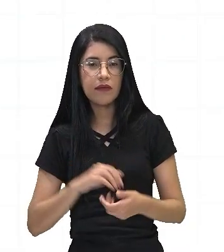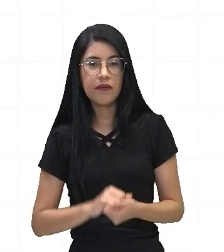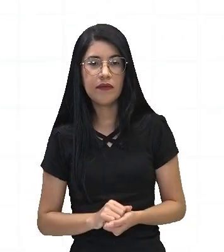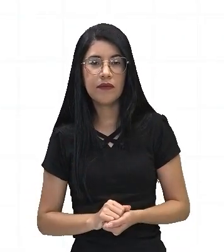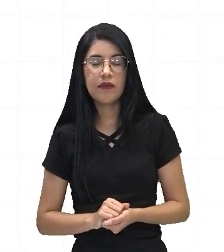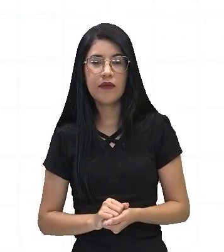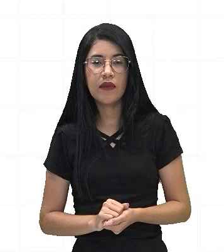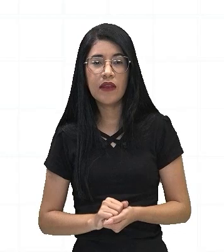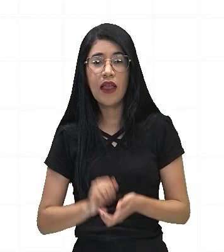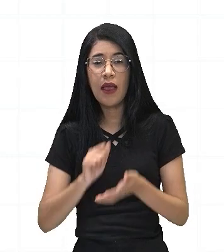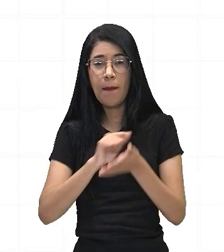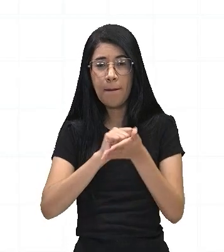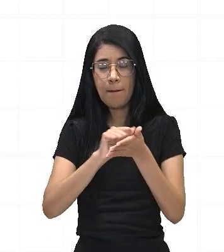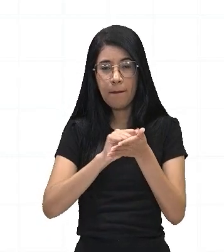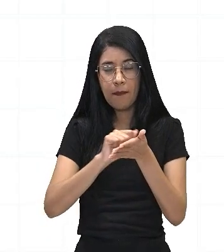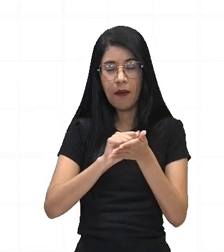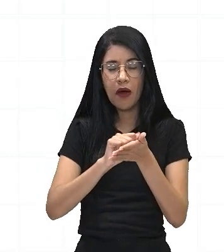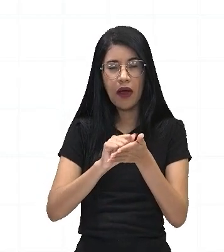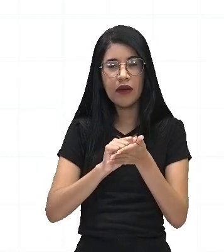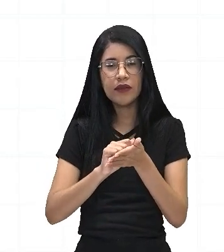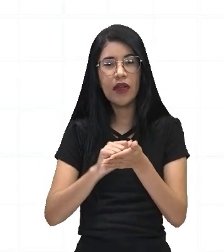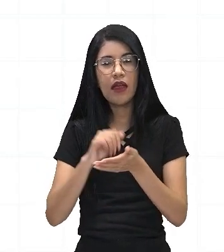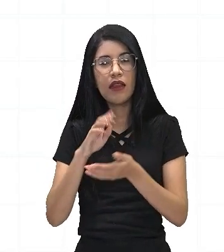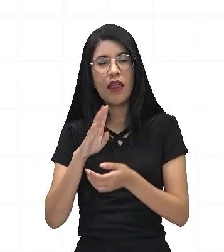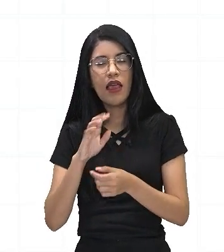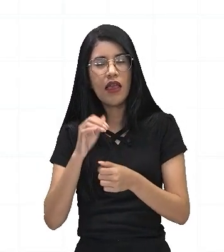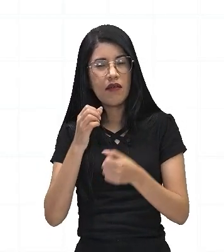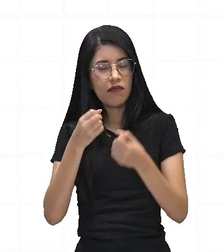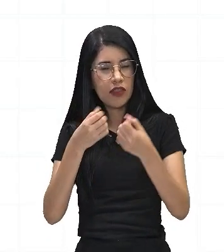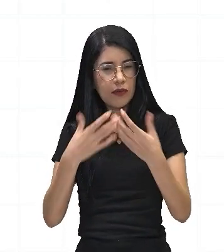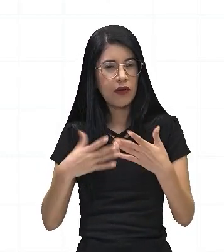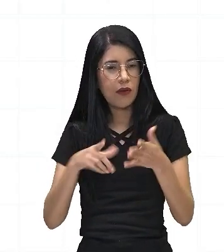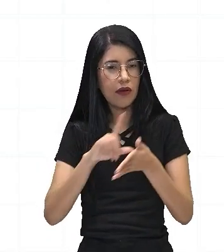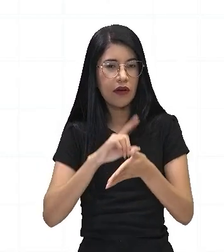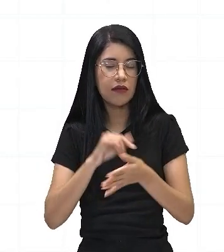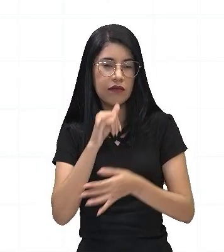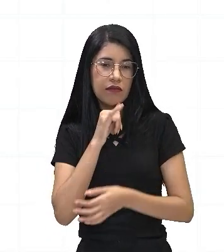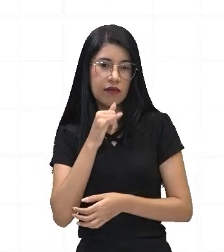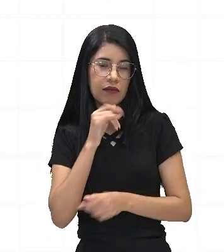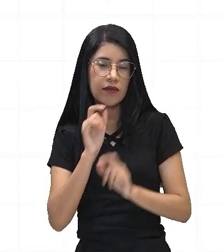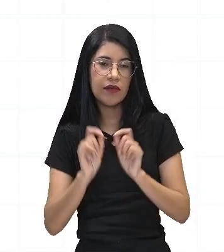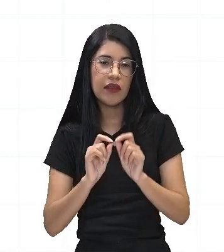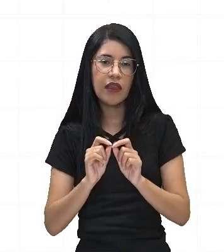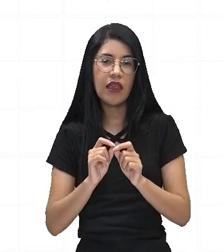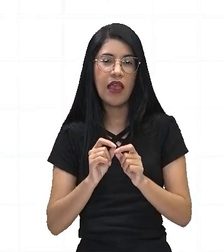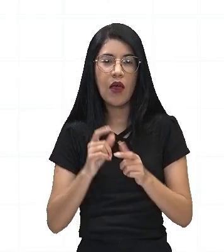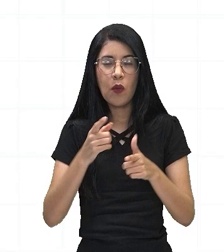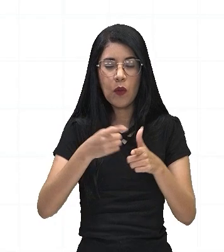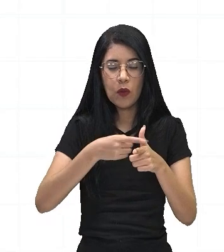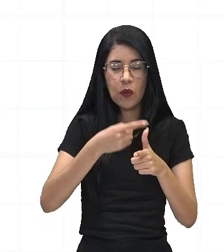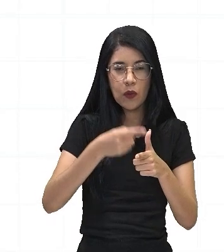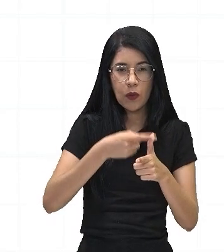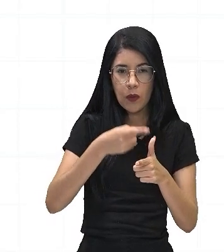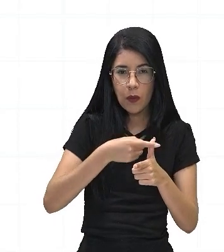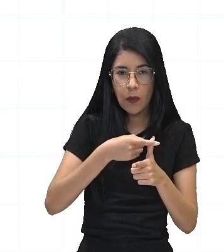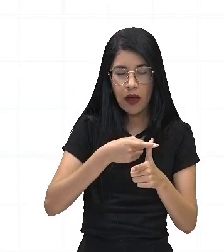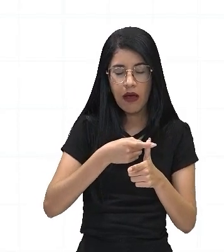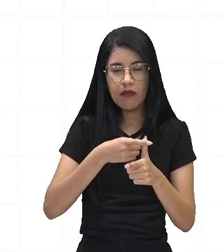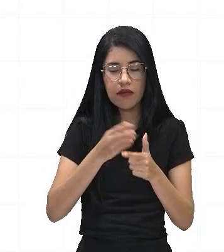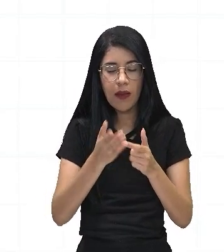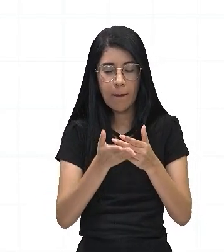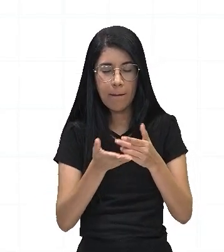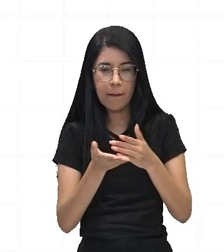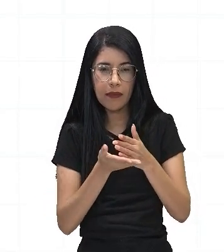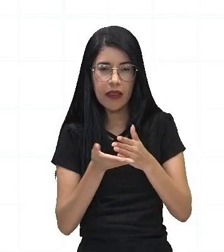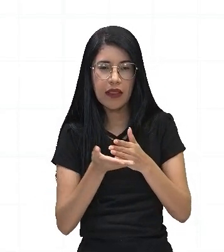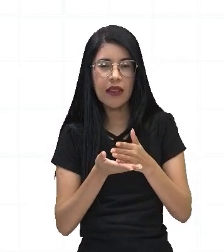Nós temos a borracha, e até a gente já comentou alguns exemplos onde os calçados, né, que são ali no seu solado, eles são